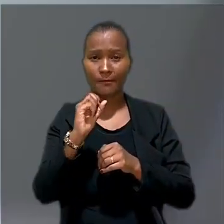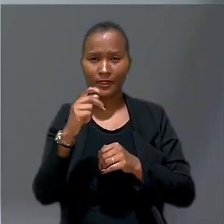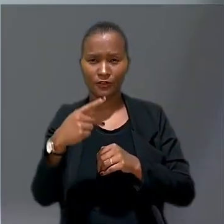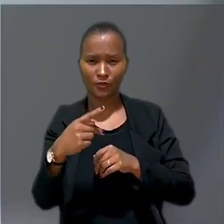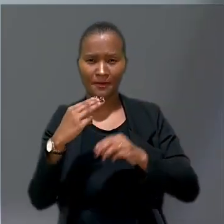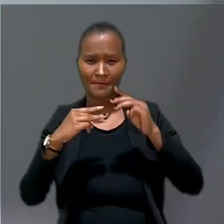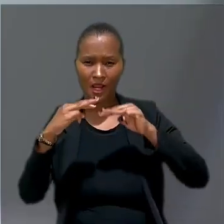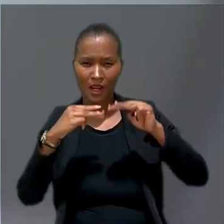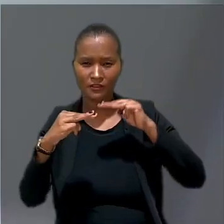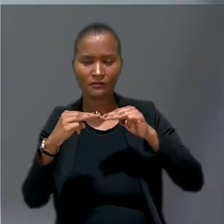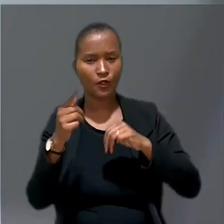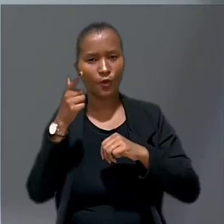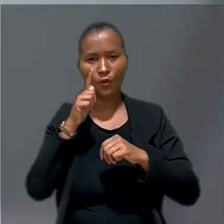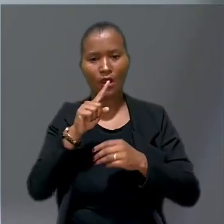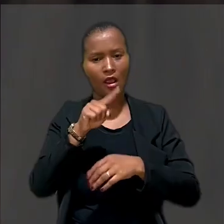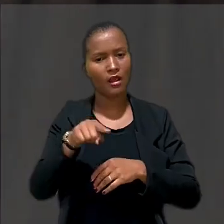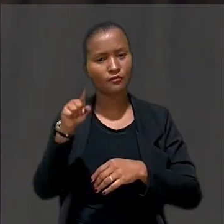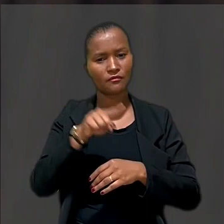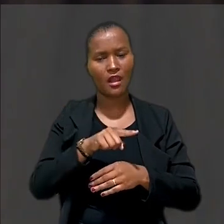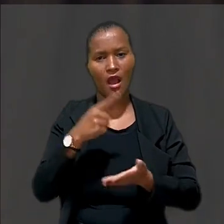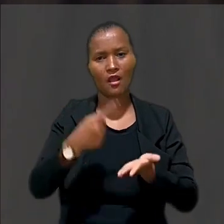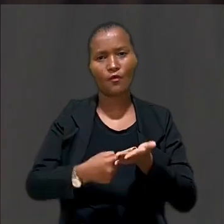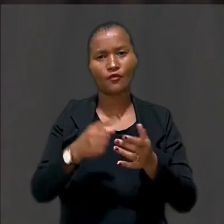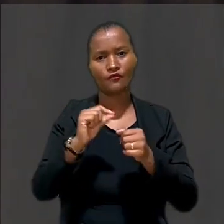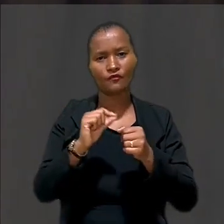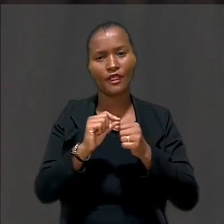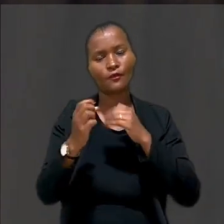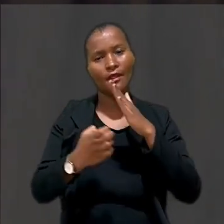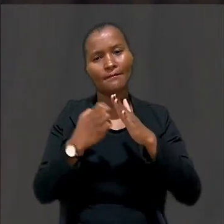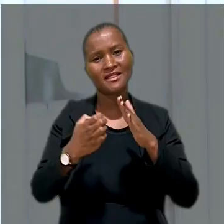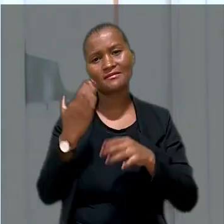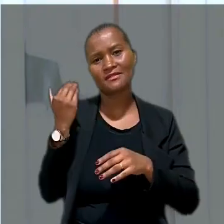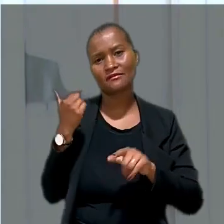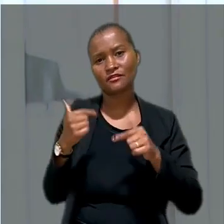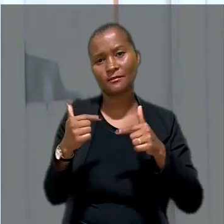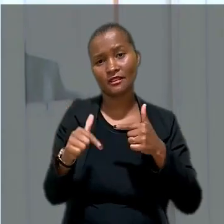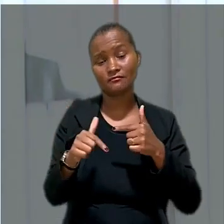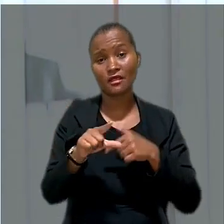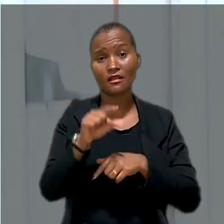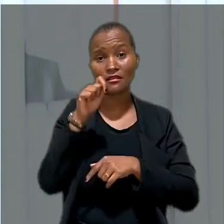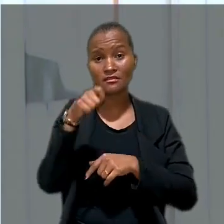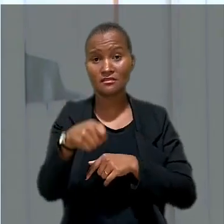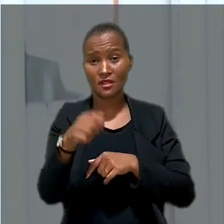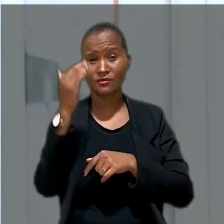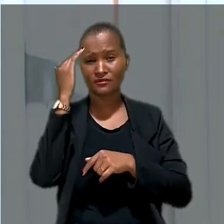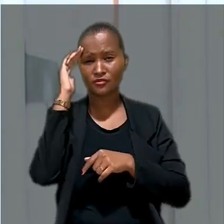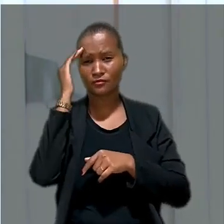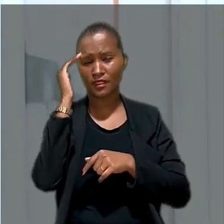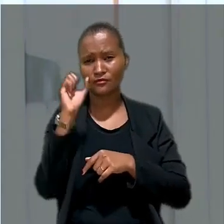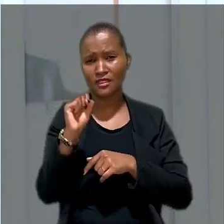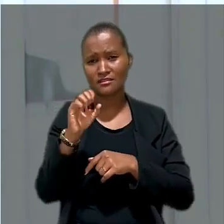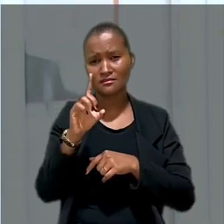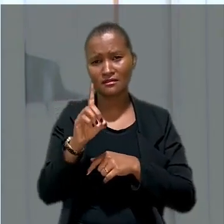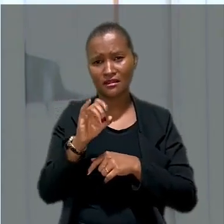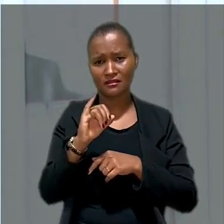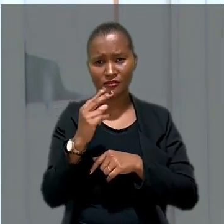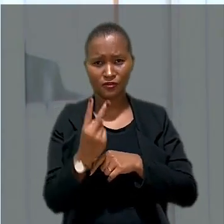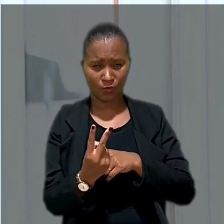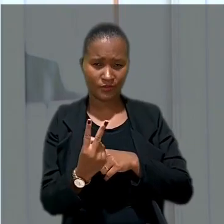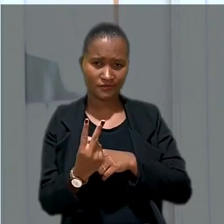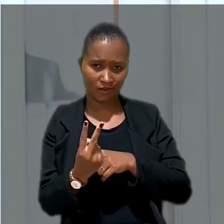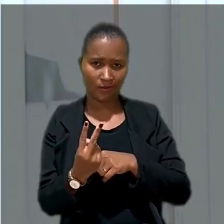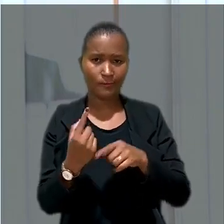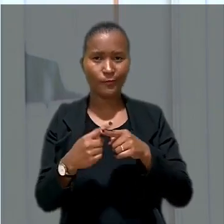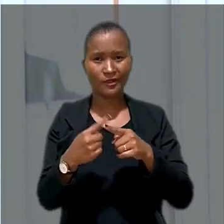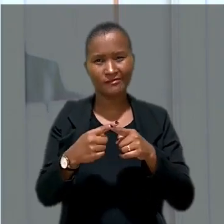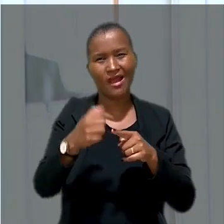Operadora de telemarketing não consegue anular acordo firmado com a empresa em que trabalhava. A decisão se baseou em entendimento da SDI2 no